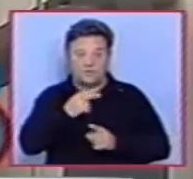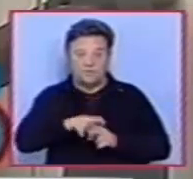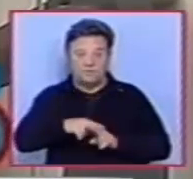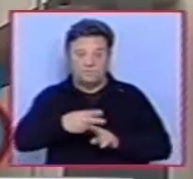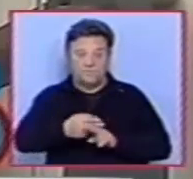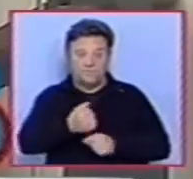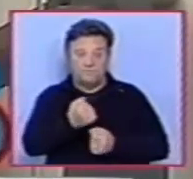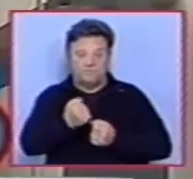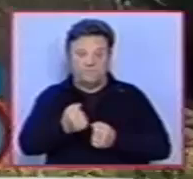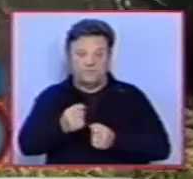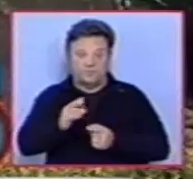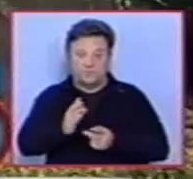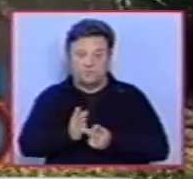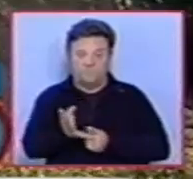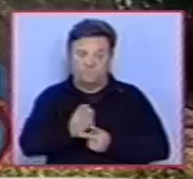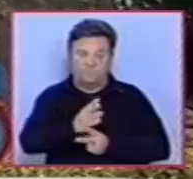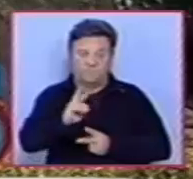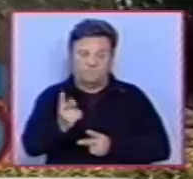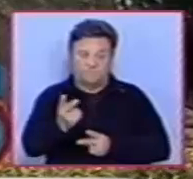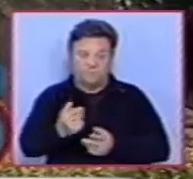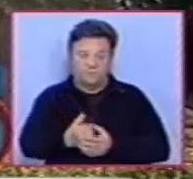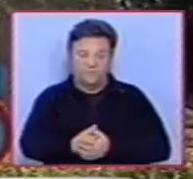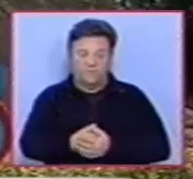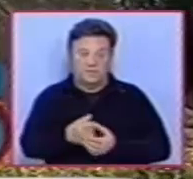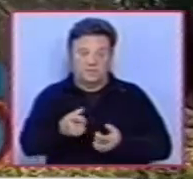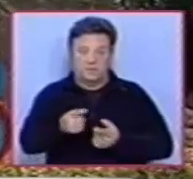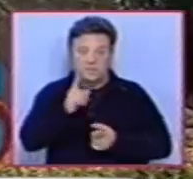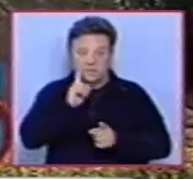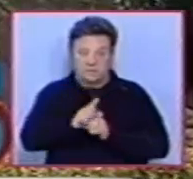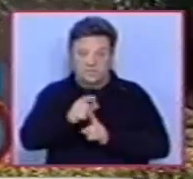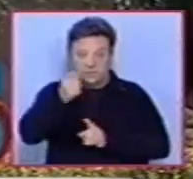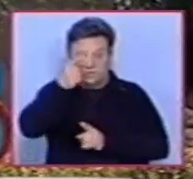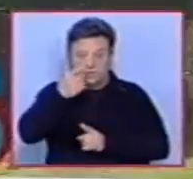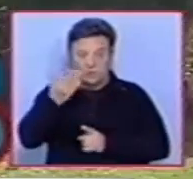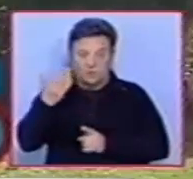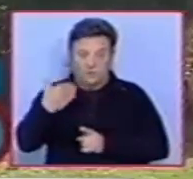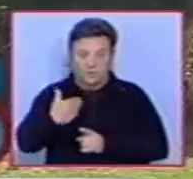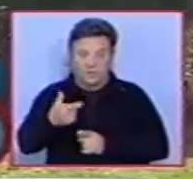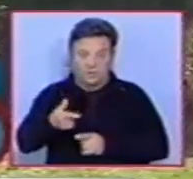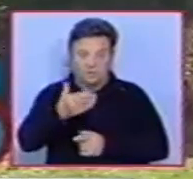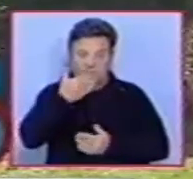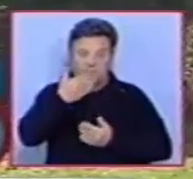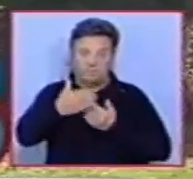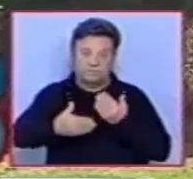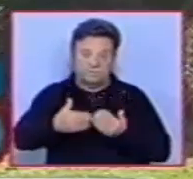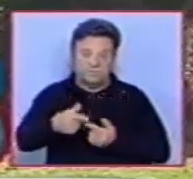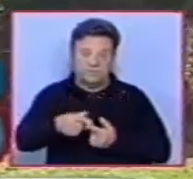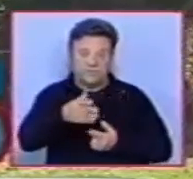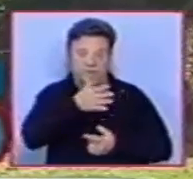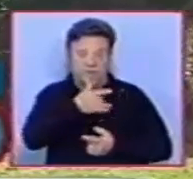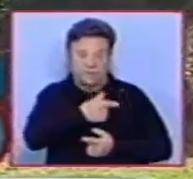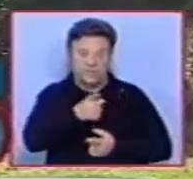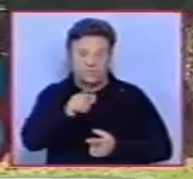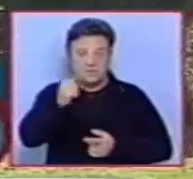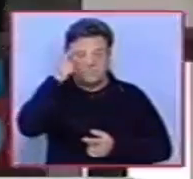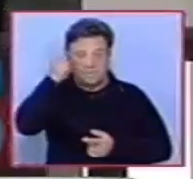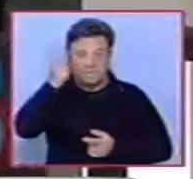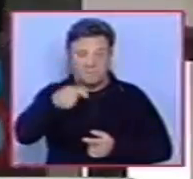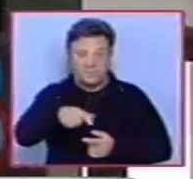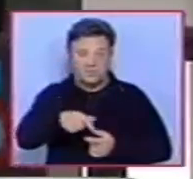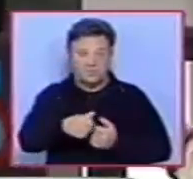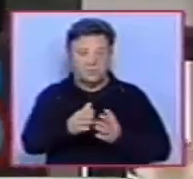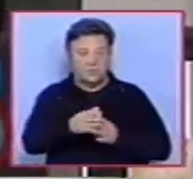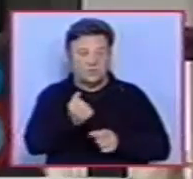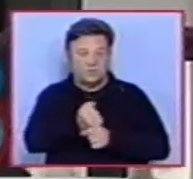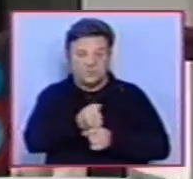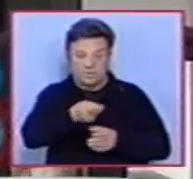força das mós. Para preservar a história dos moinhos de vento e de água, bem como a memória dos seus